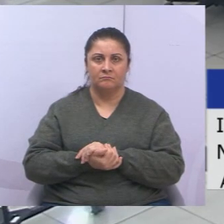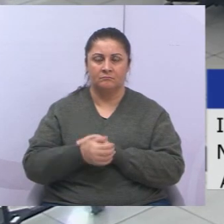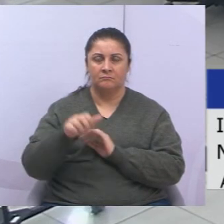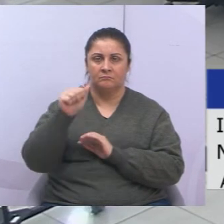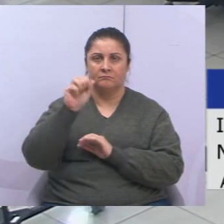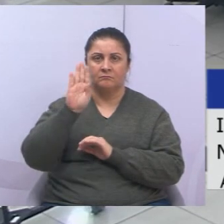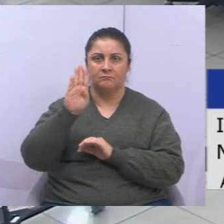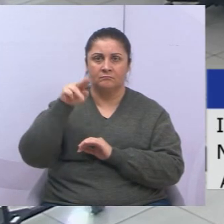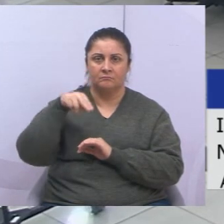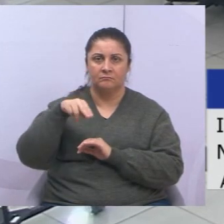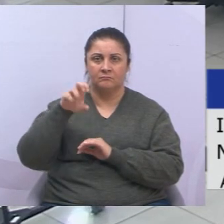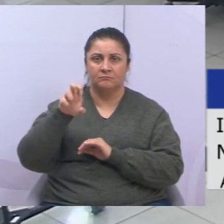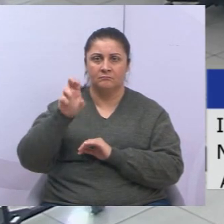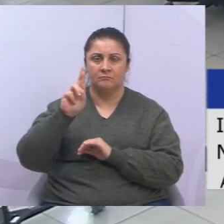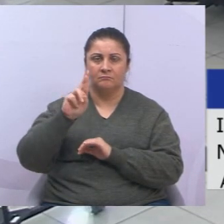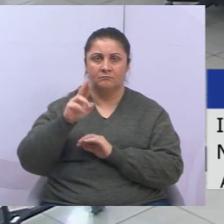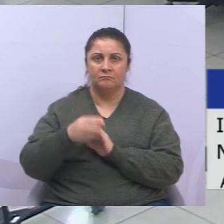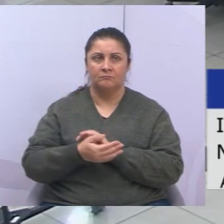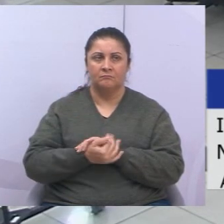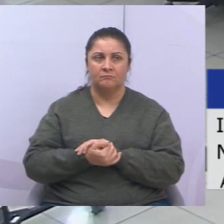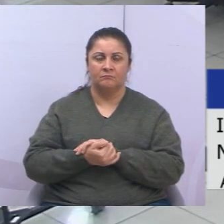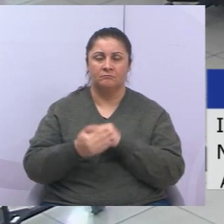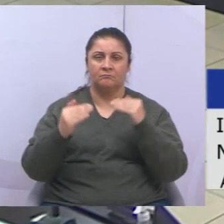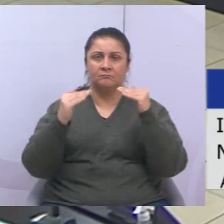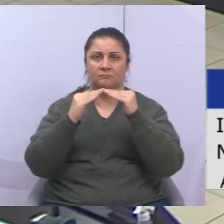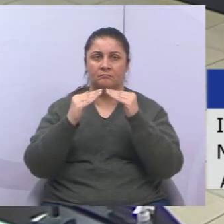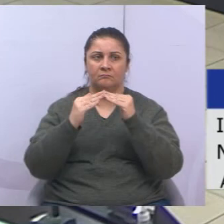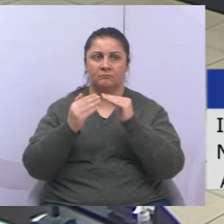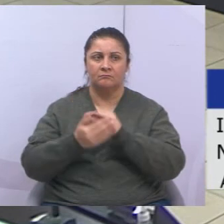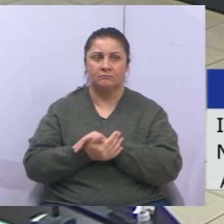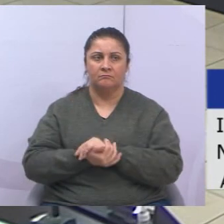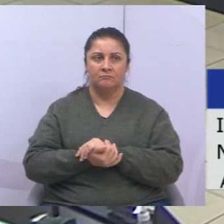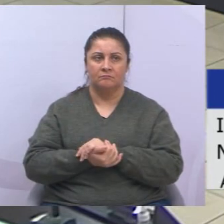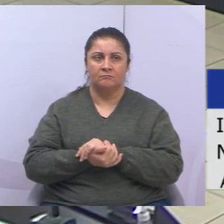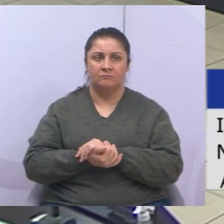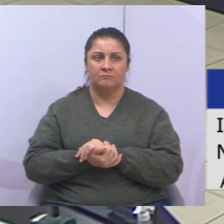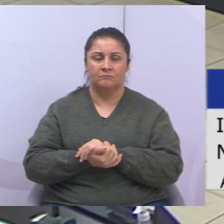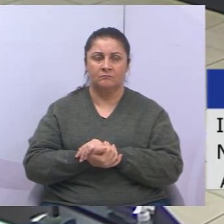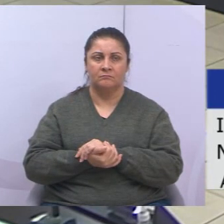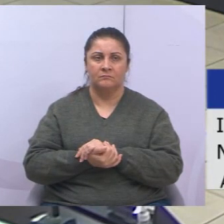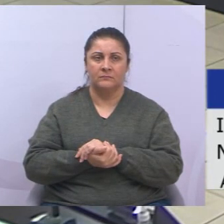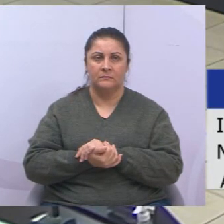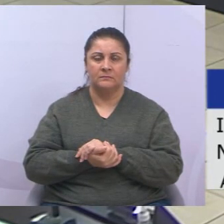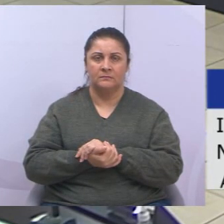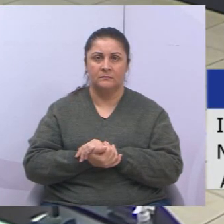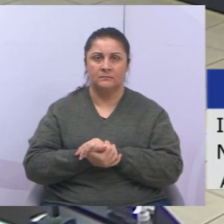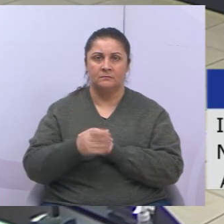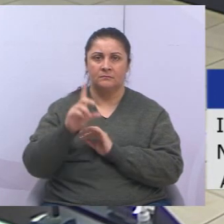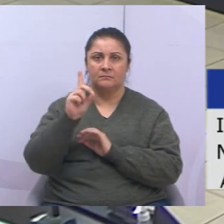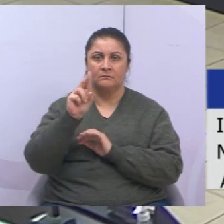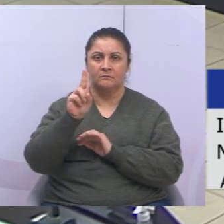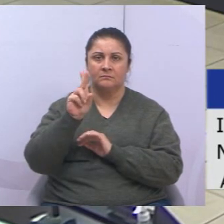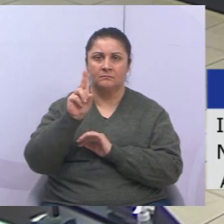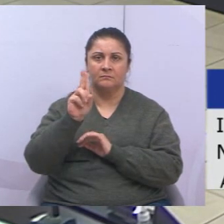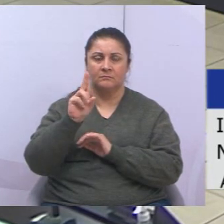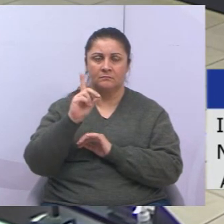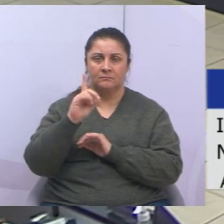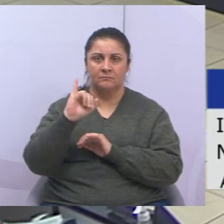Abner de Madureira? Voto favorável. E como vota o vereador Dudi? Só